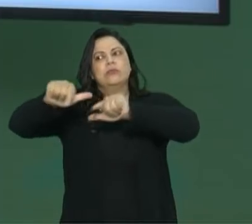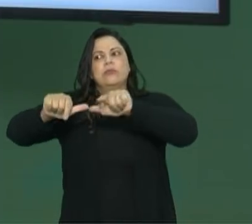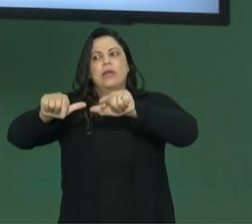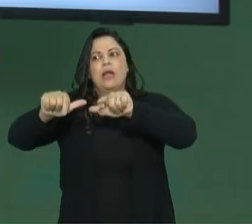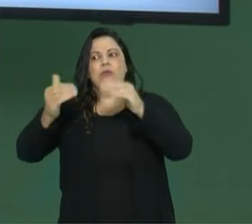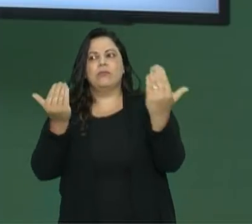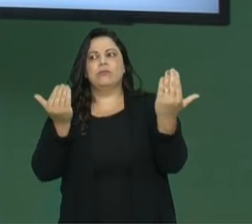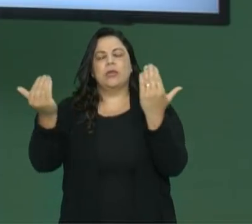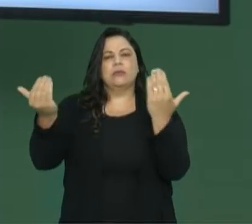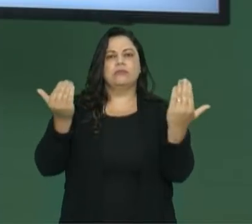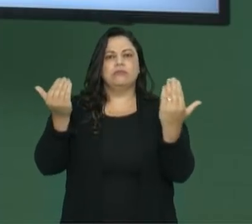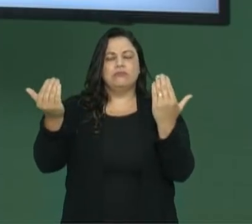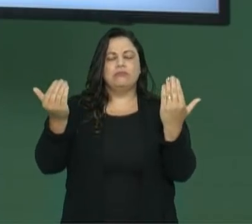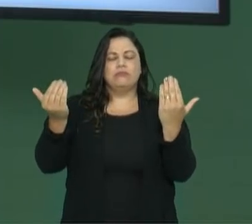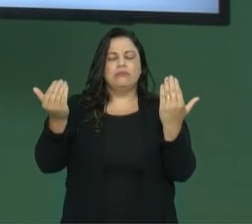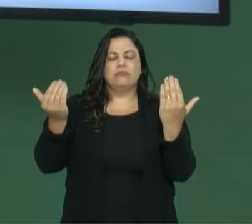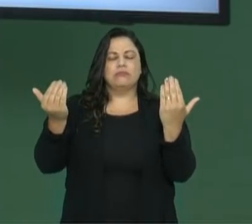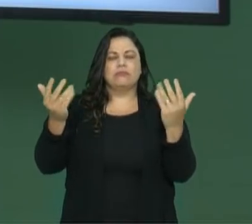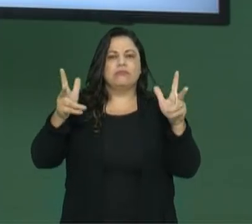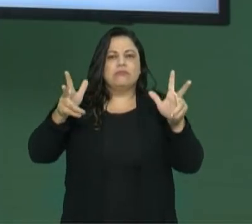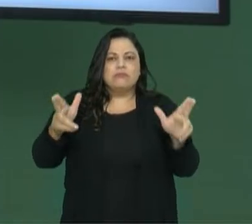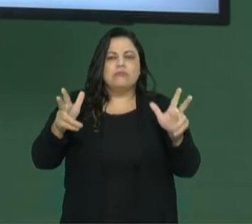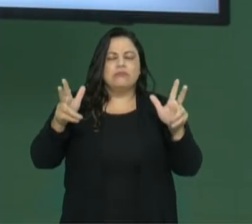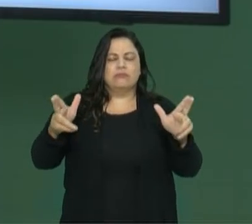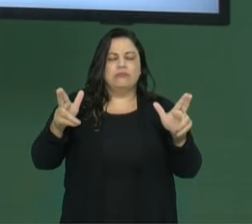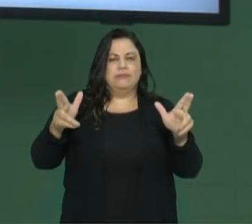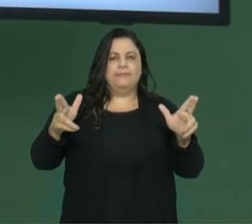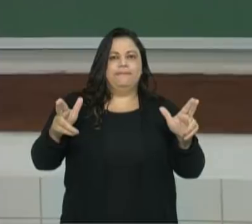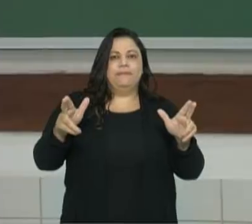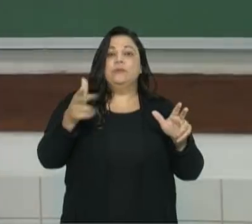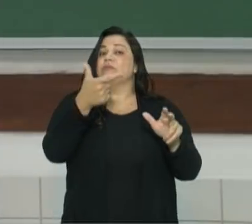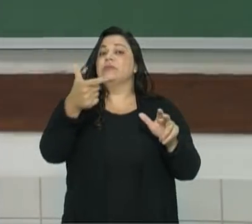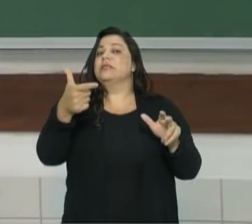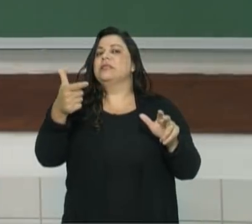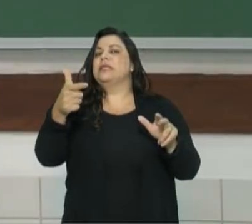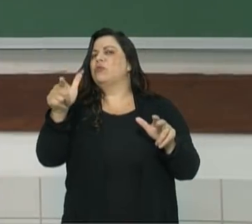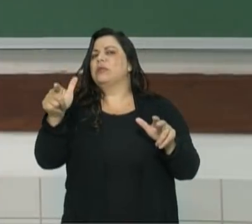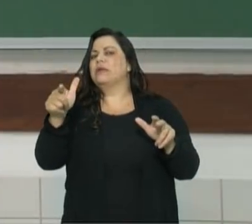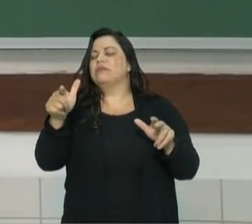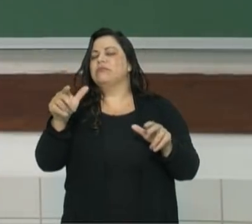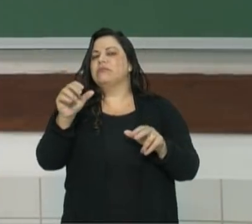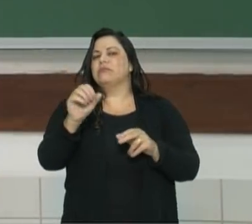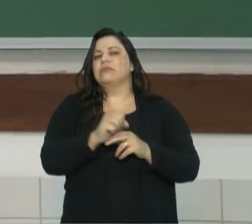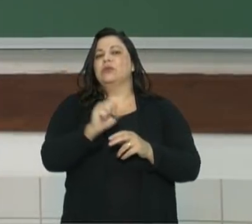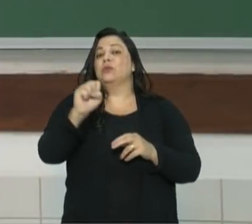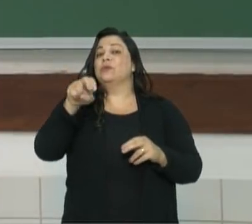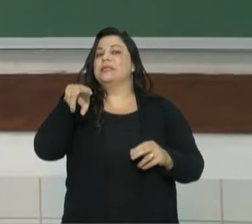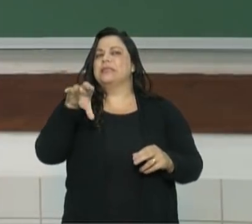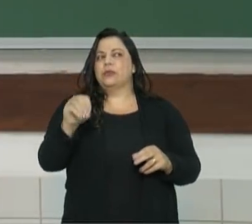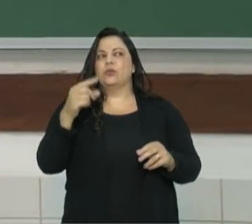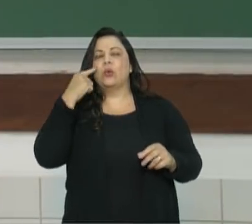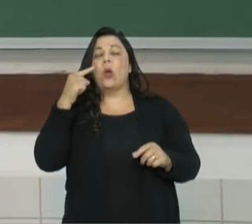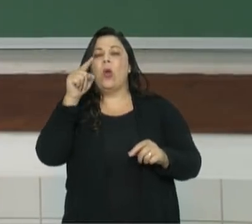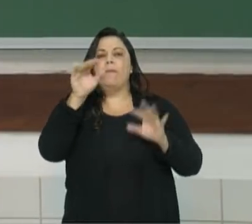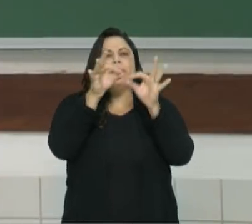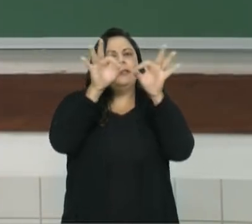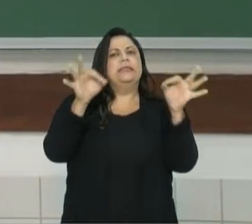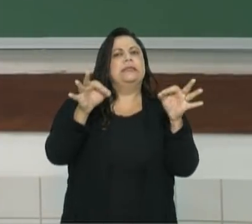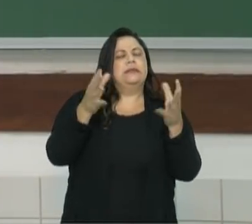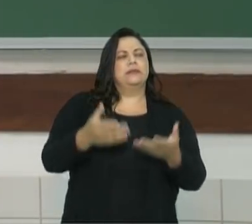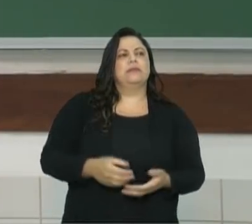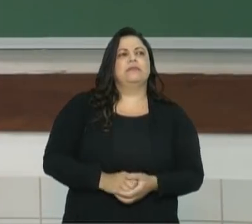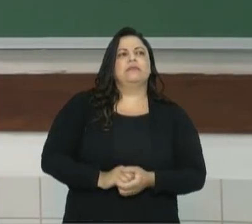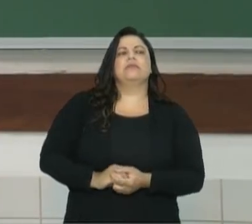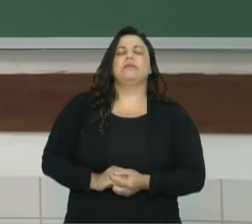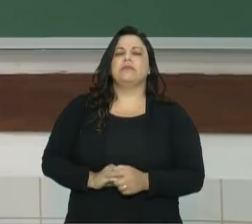gente faz? Trabalha com a fórmula sem o cosseno, certo? Então, olha aqui, ó, bem simples. Trabalho vai ser